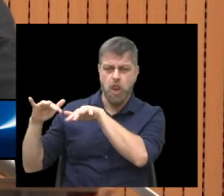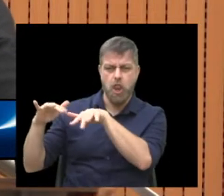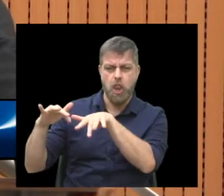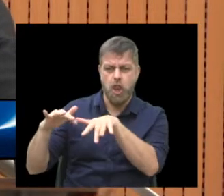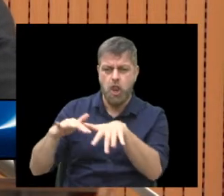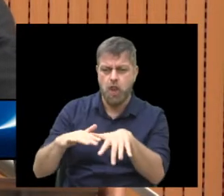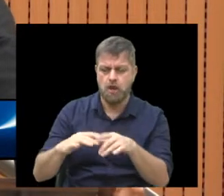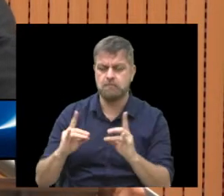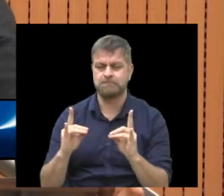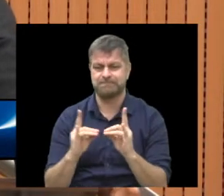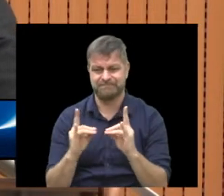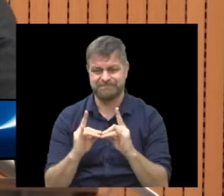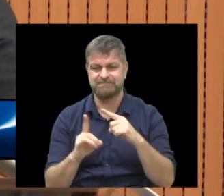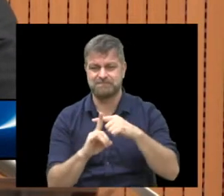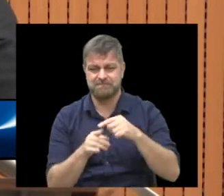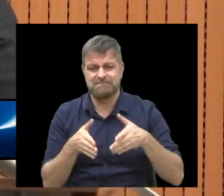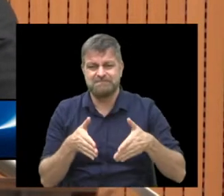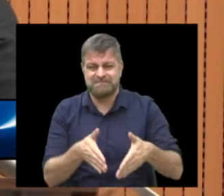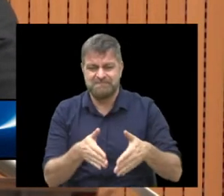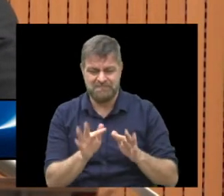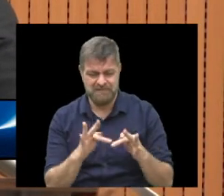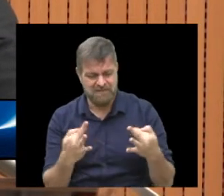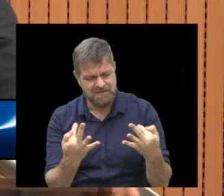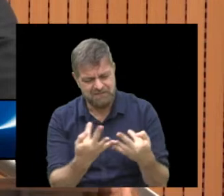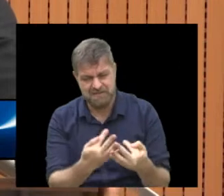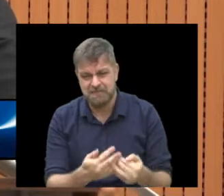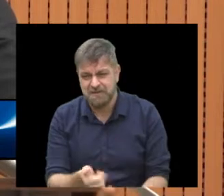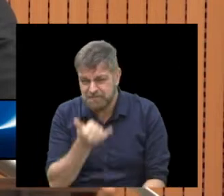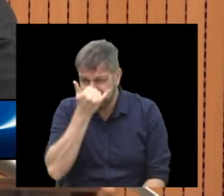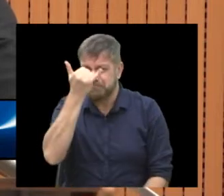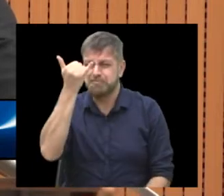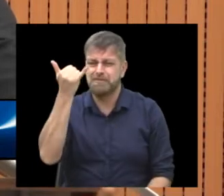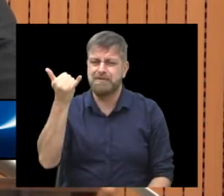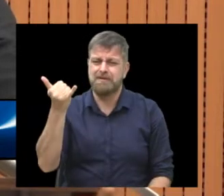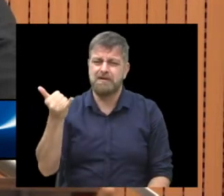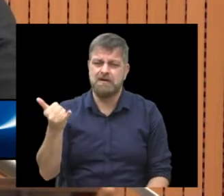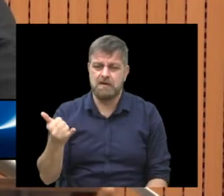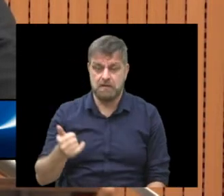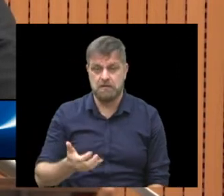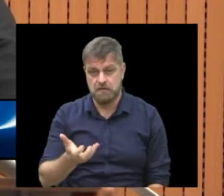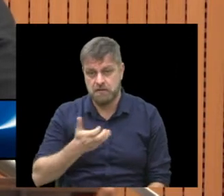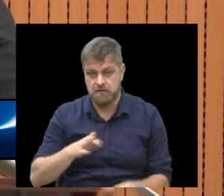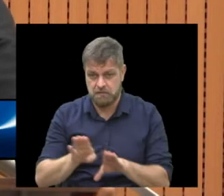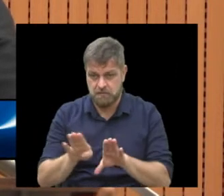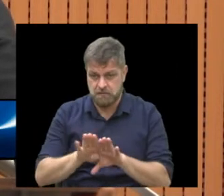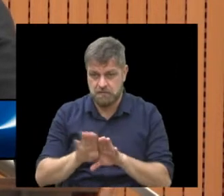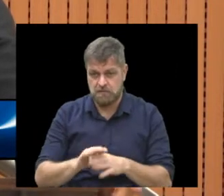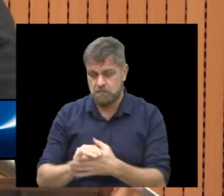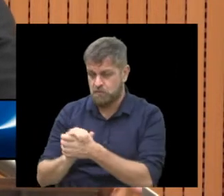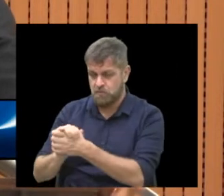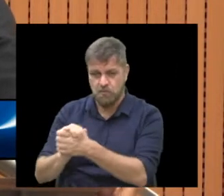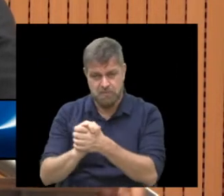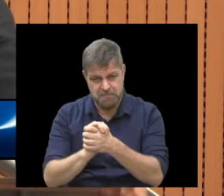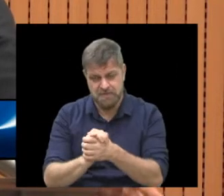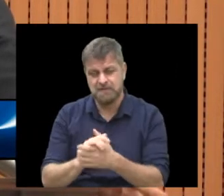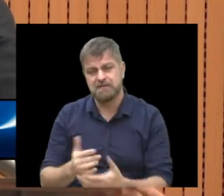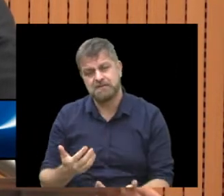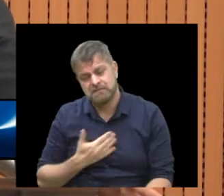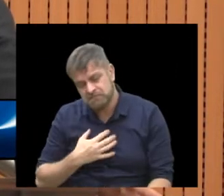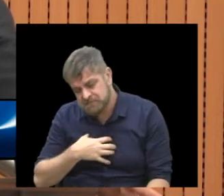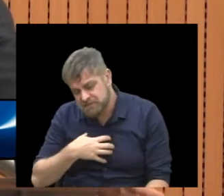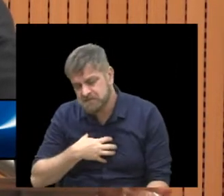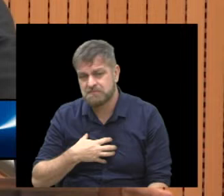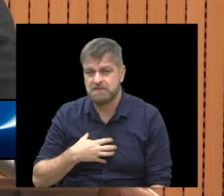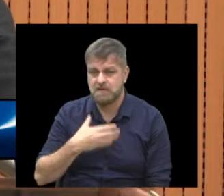essa família que sofreu essa tragédia. Quero apresentar as minhas condolências aos pais, especialmente o pai que também é